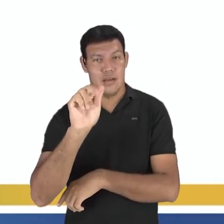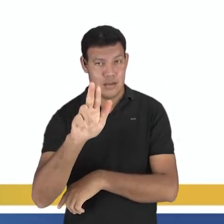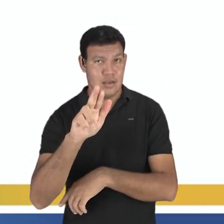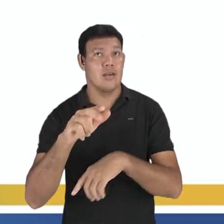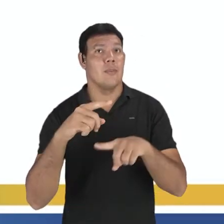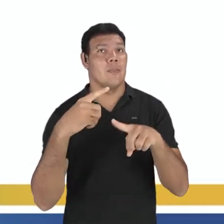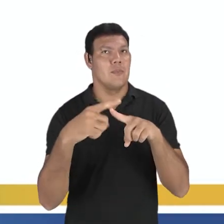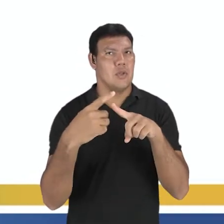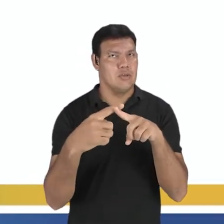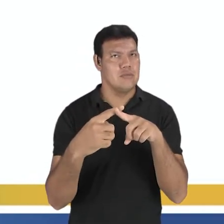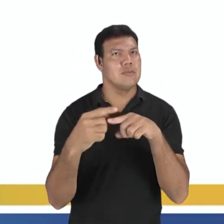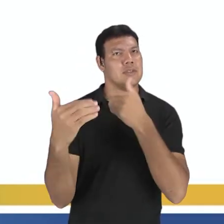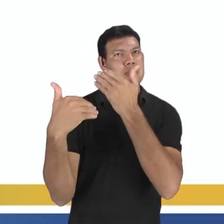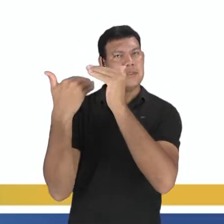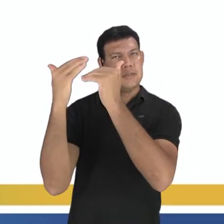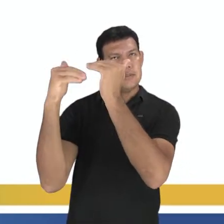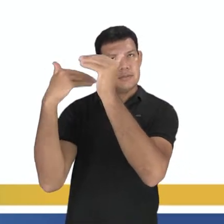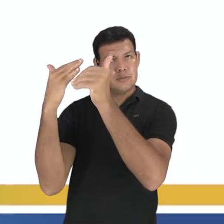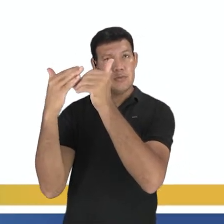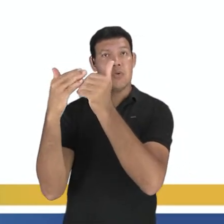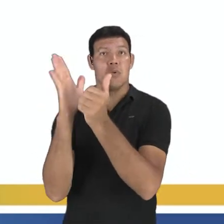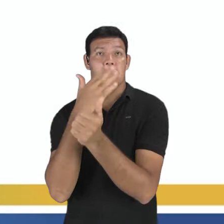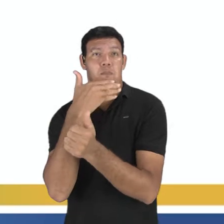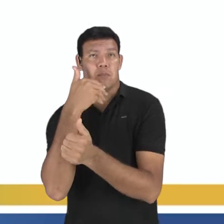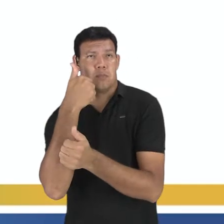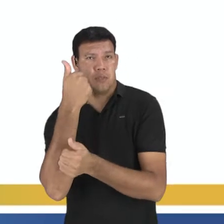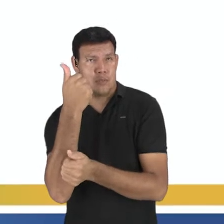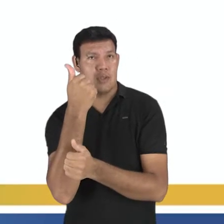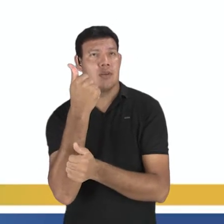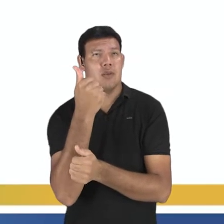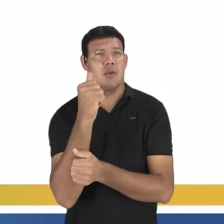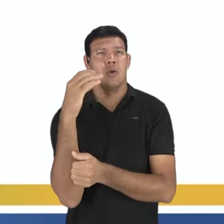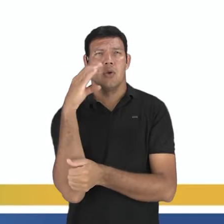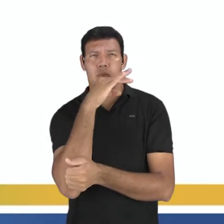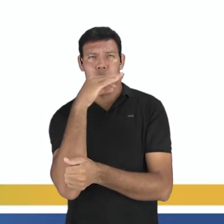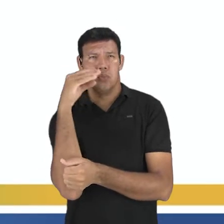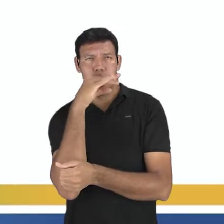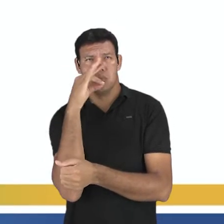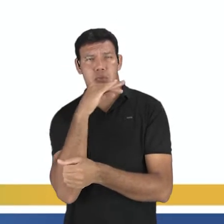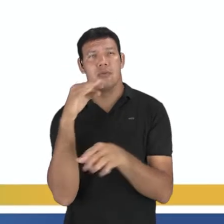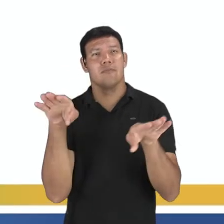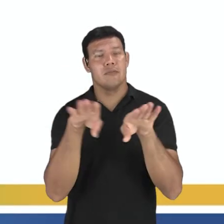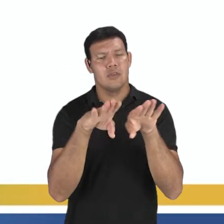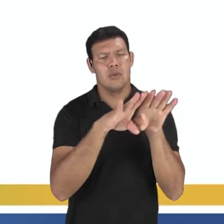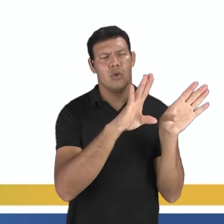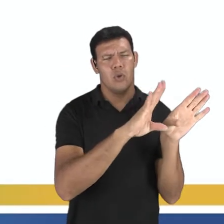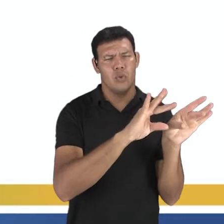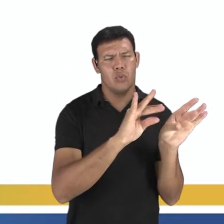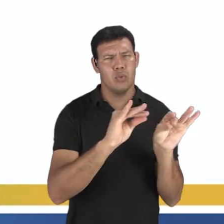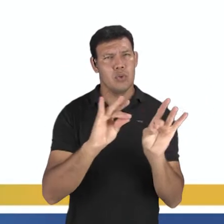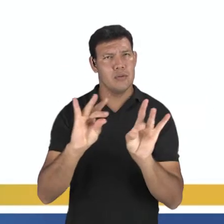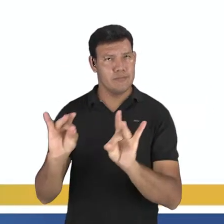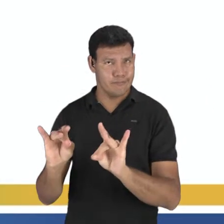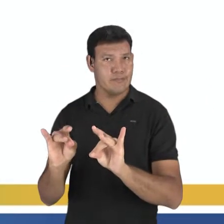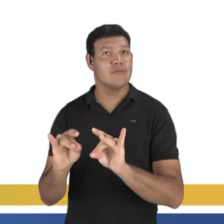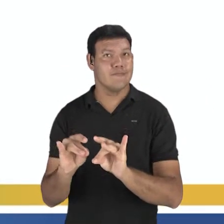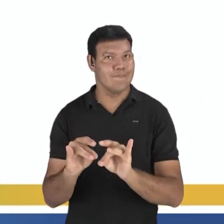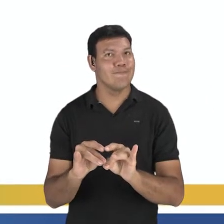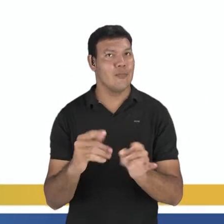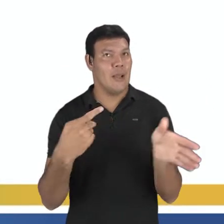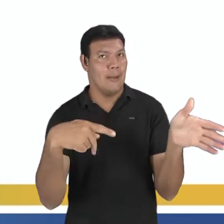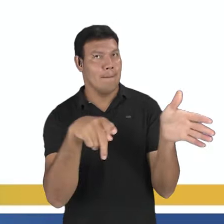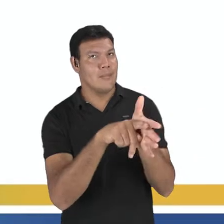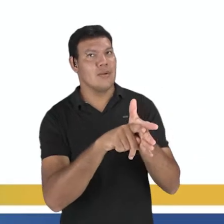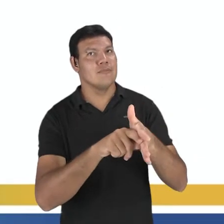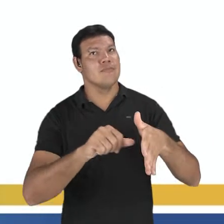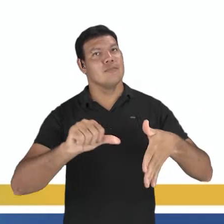desenvolve muito bem em lugares quentes e úmidos. Por isso, ela é típica das Américas Central